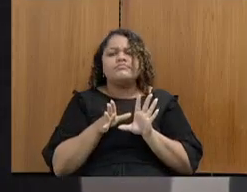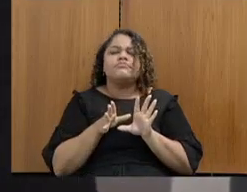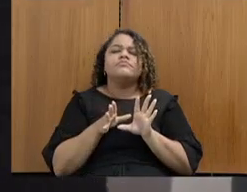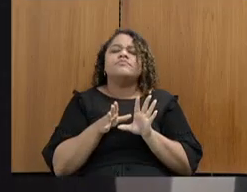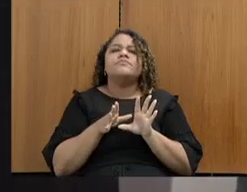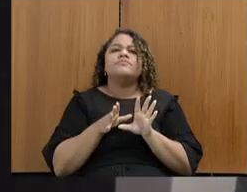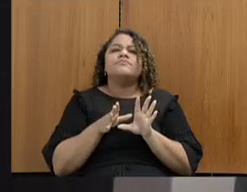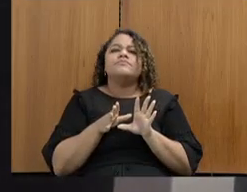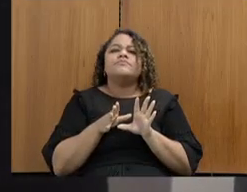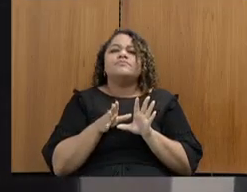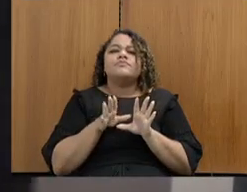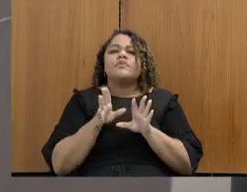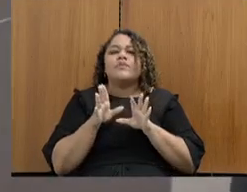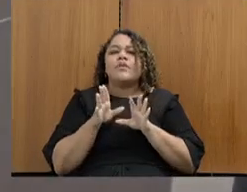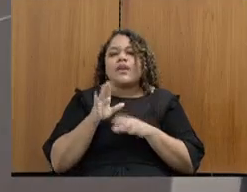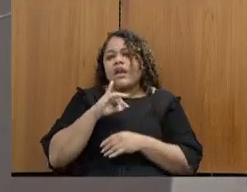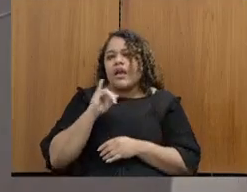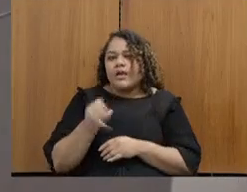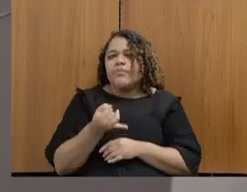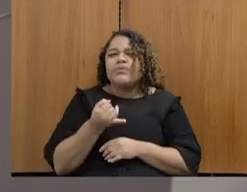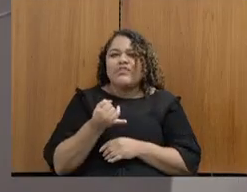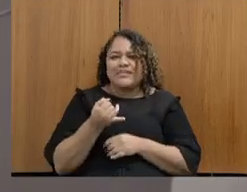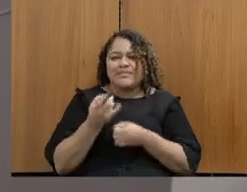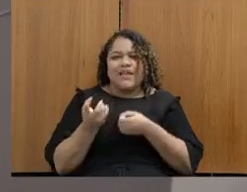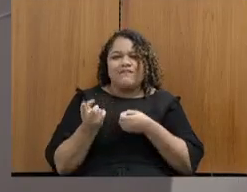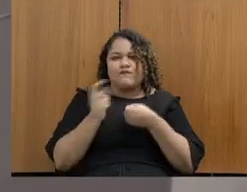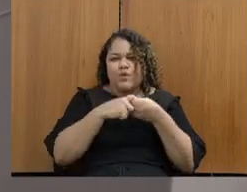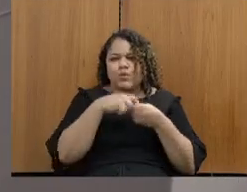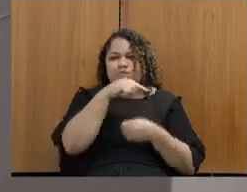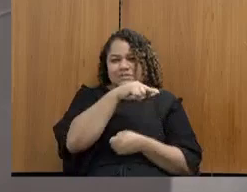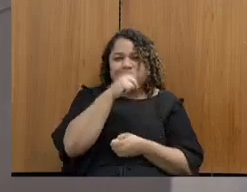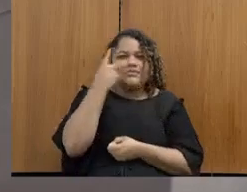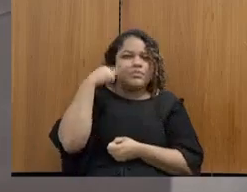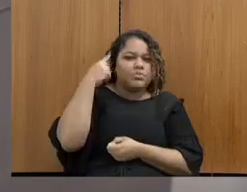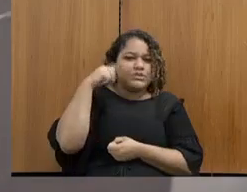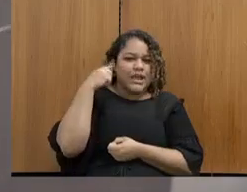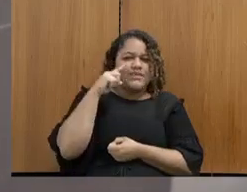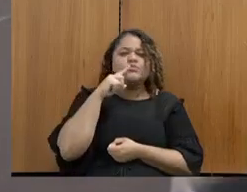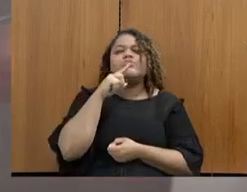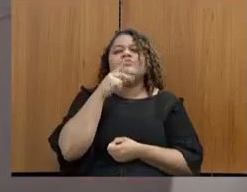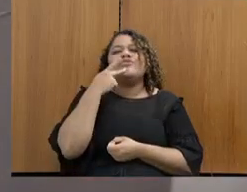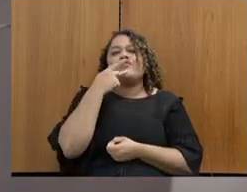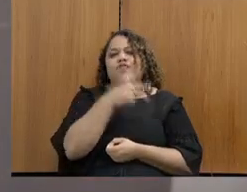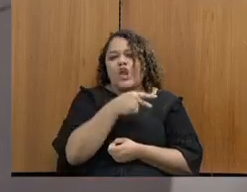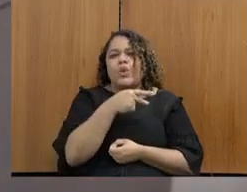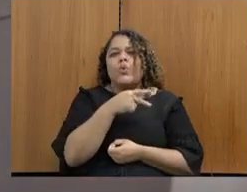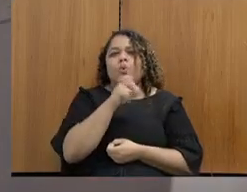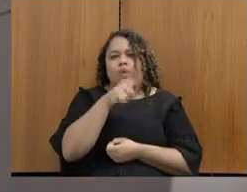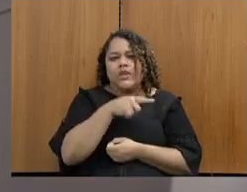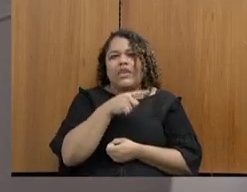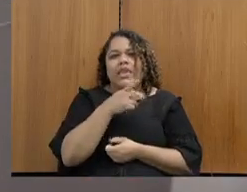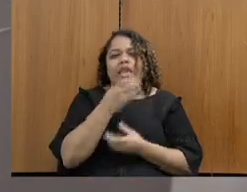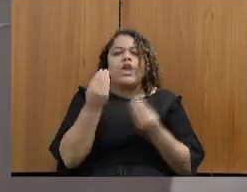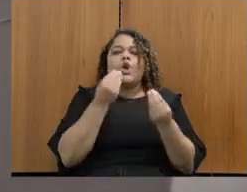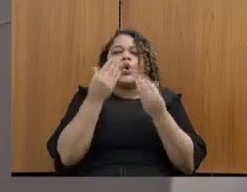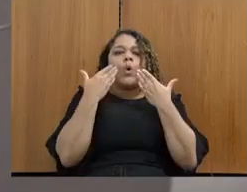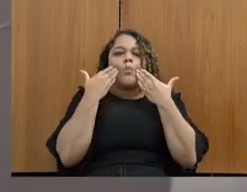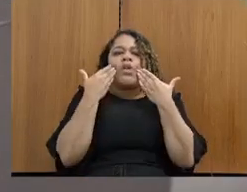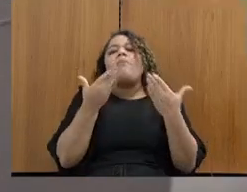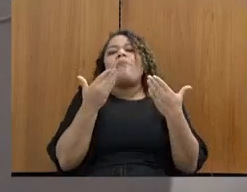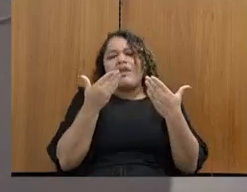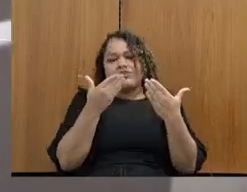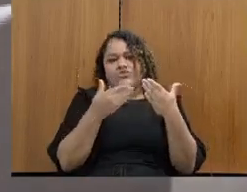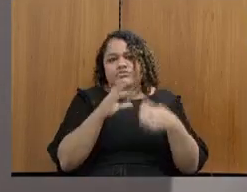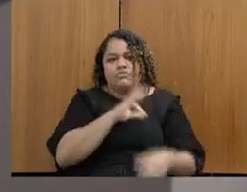do deputado Antônio Carlos Arantes né No que diz respeito a imagem e ao trabalho da Polícia Civil né